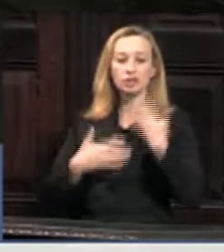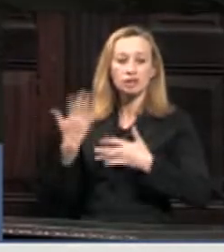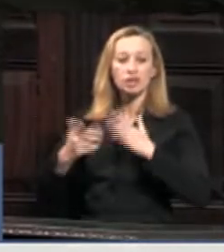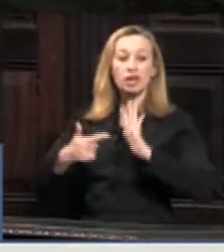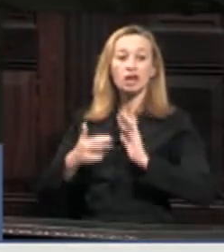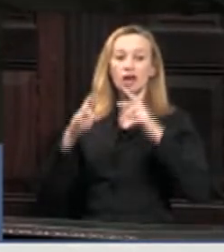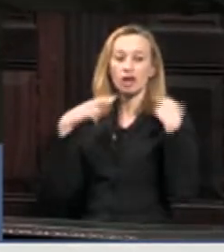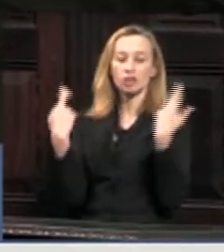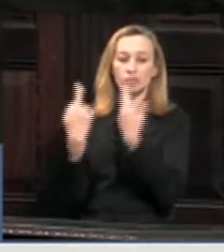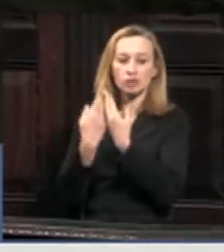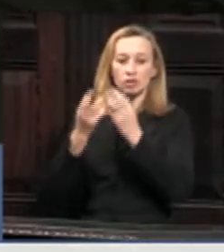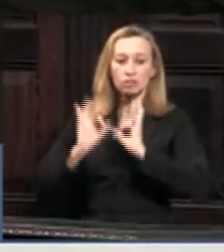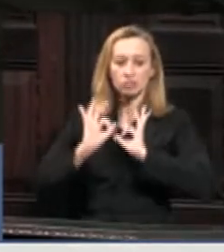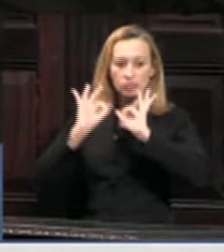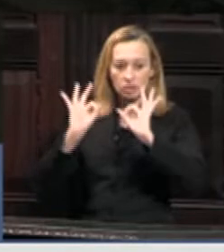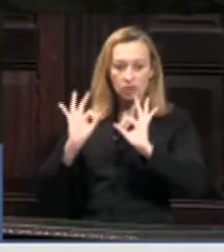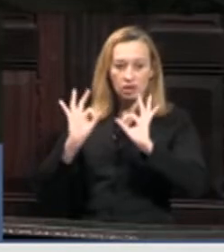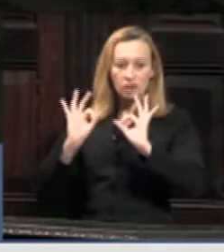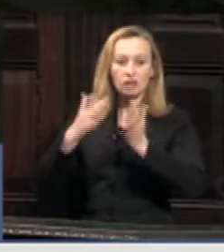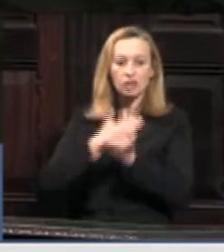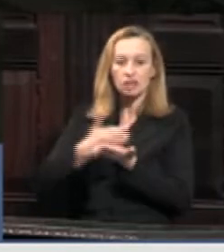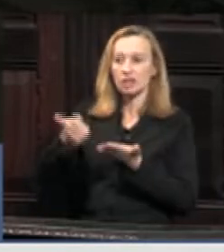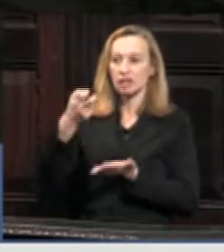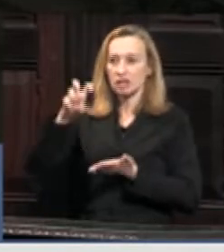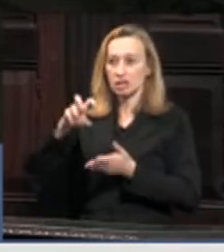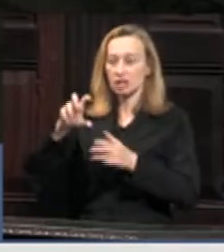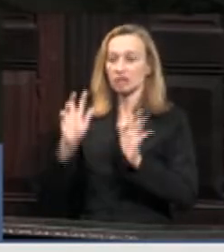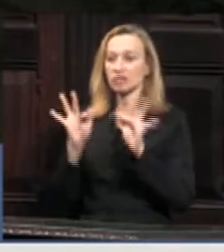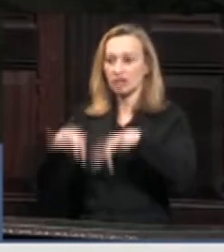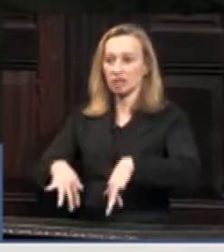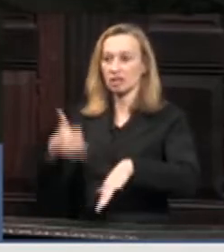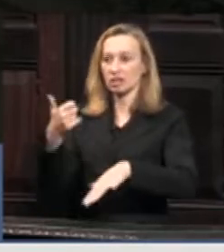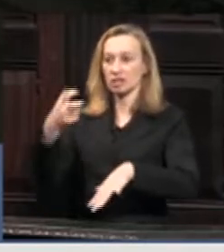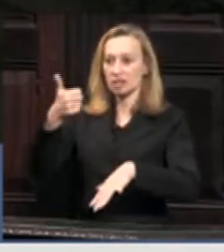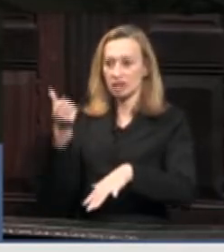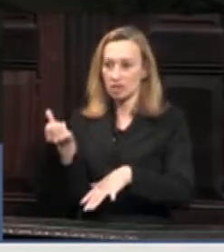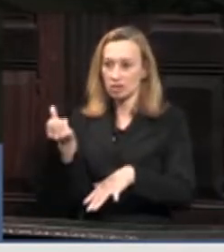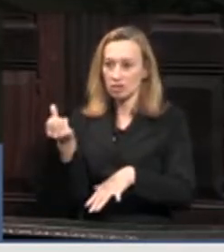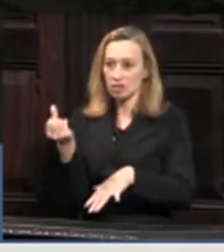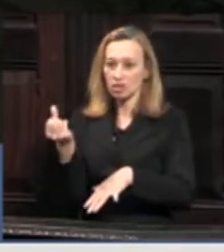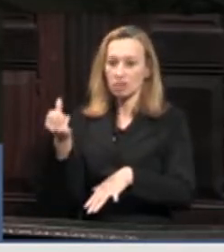ordinária, que iniciada às 15 horas, encerrou-se às 16 horas e 50 minutos.